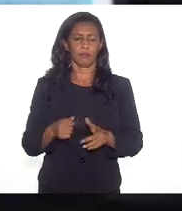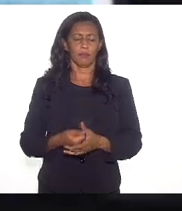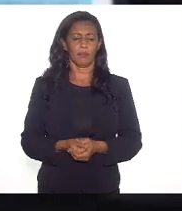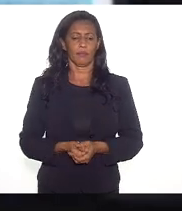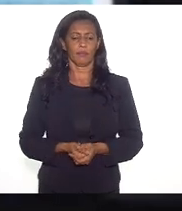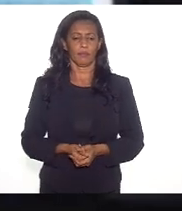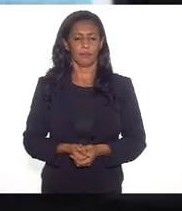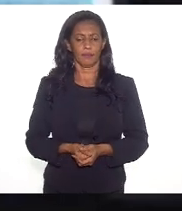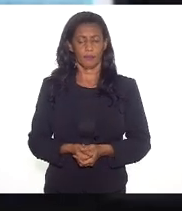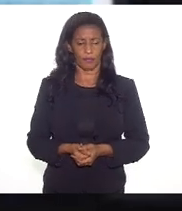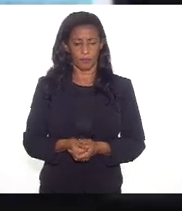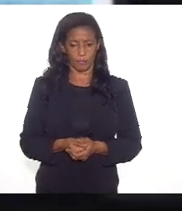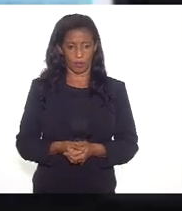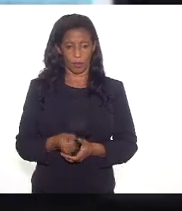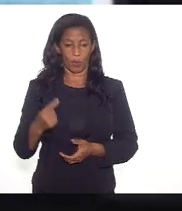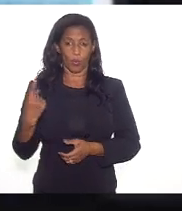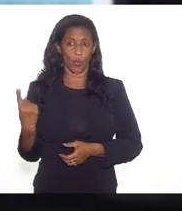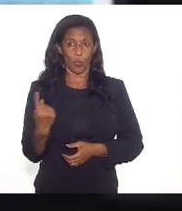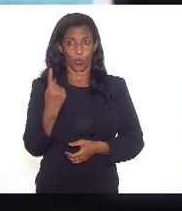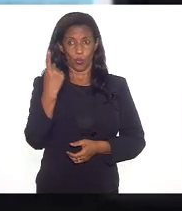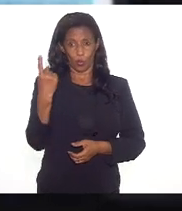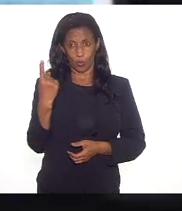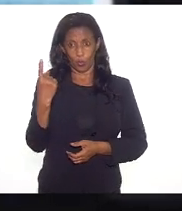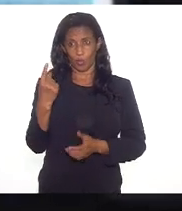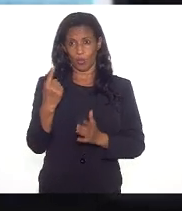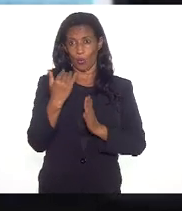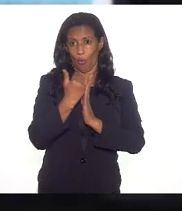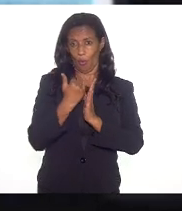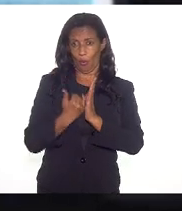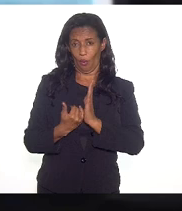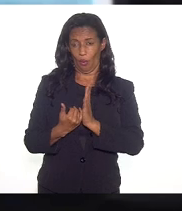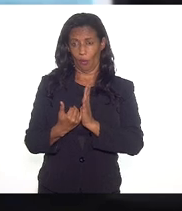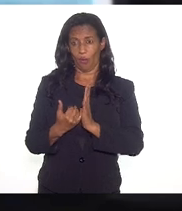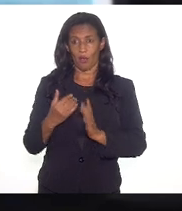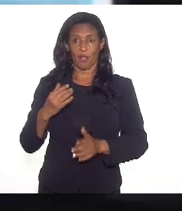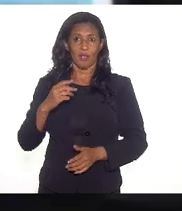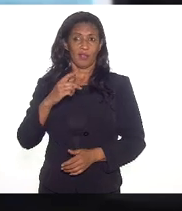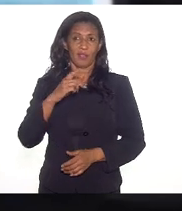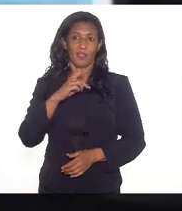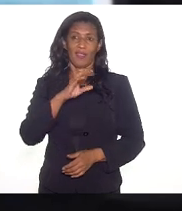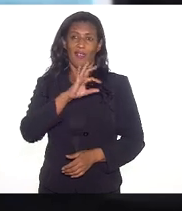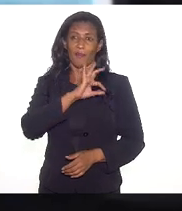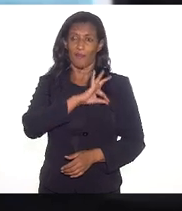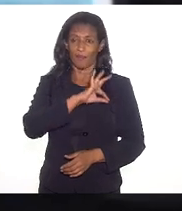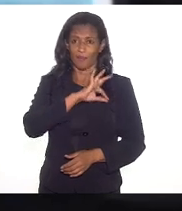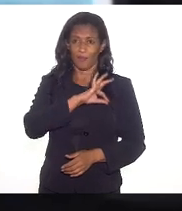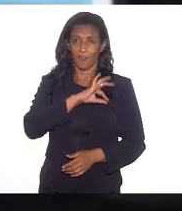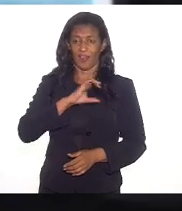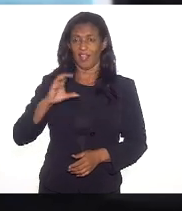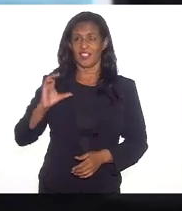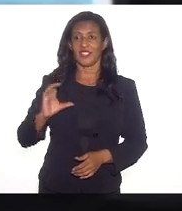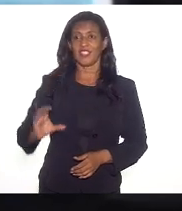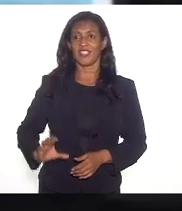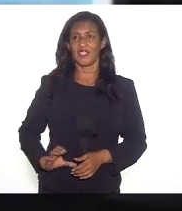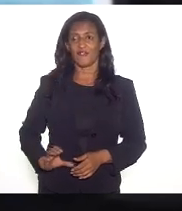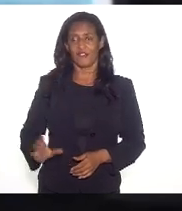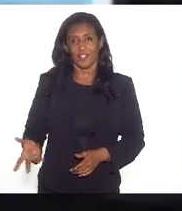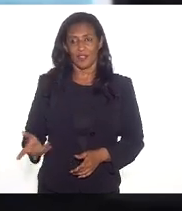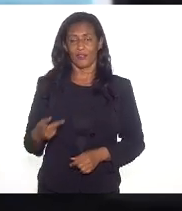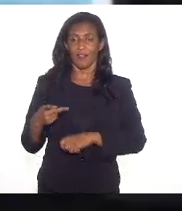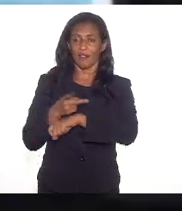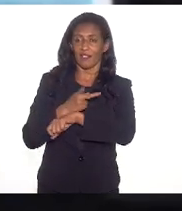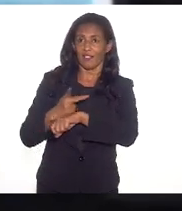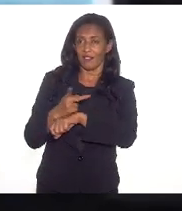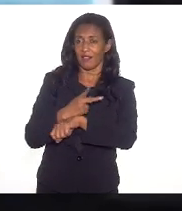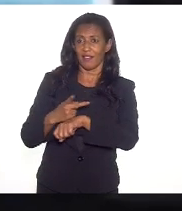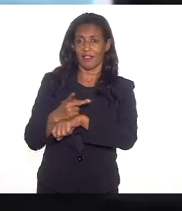público. O fato é que o único órgão público envolvido nisso, que é a Polícia Civil, ela não tem culpa nenhuma. A Polícia Civil está buscando o